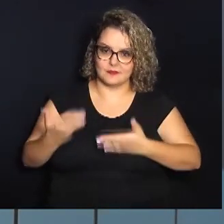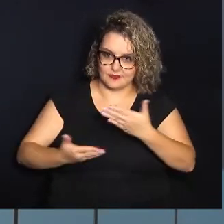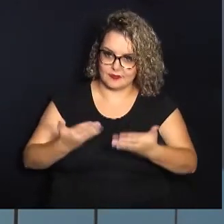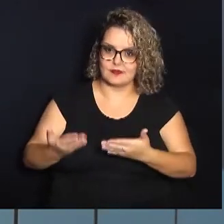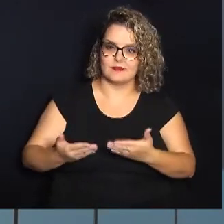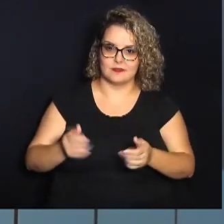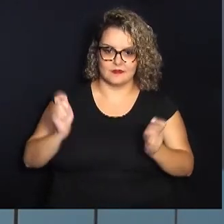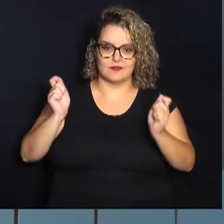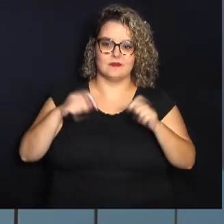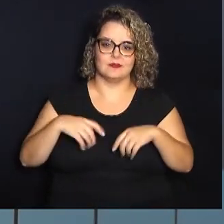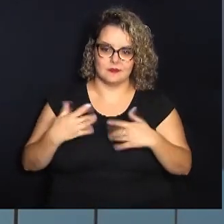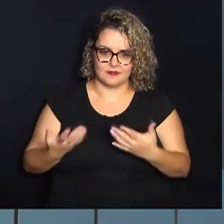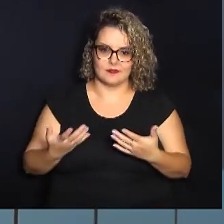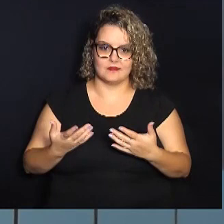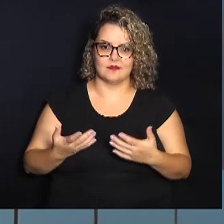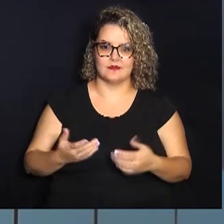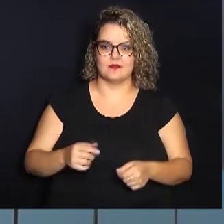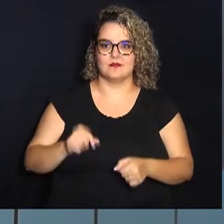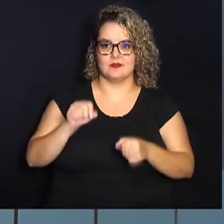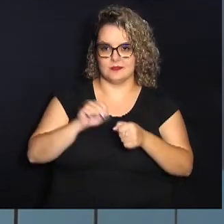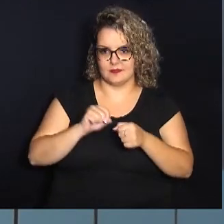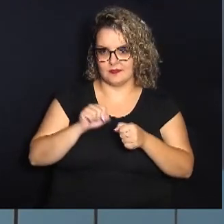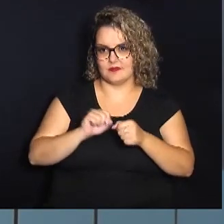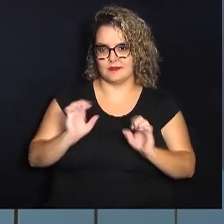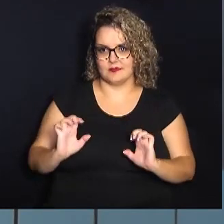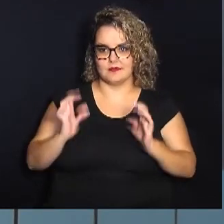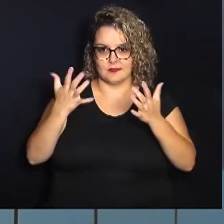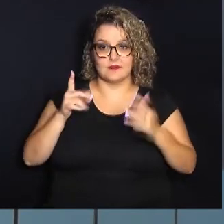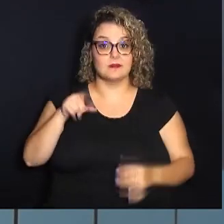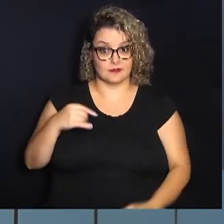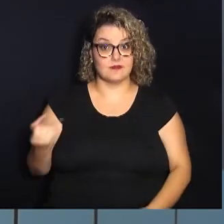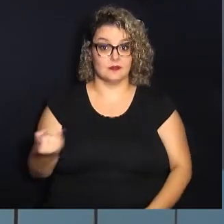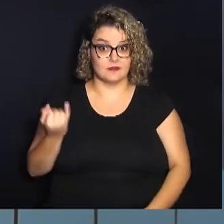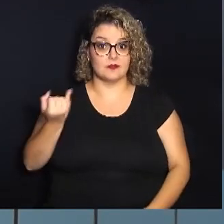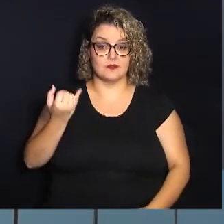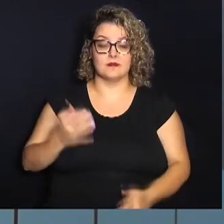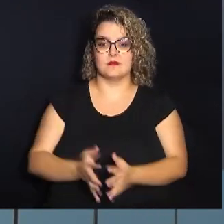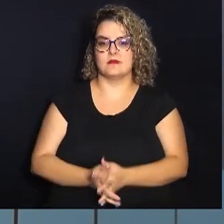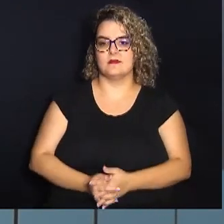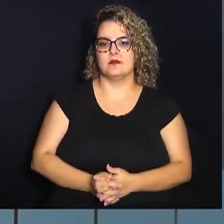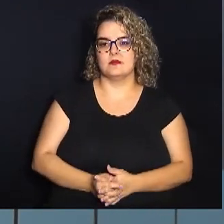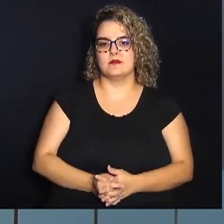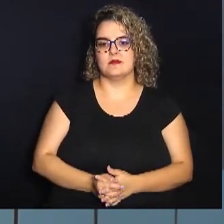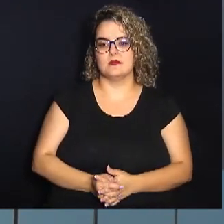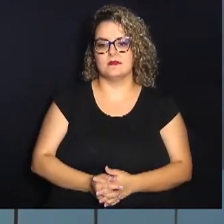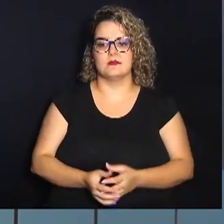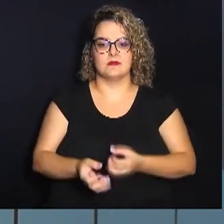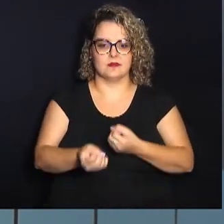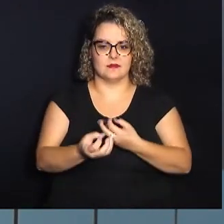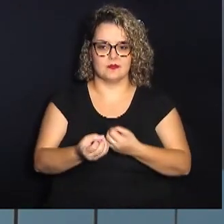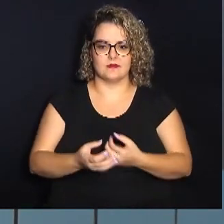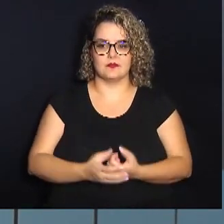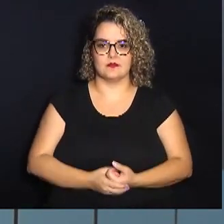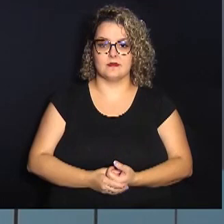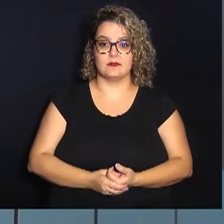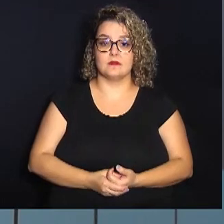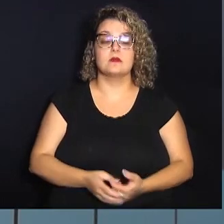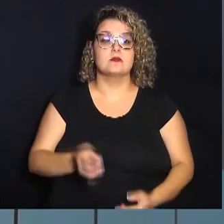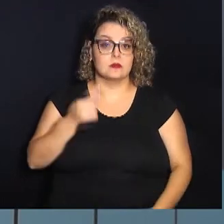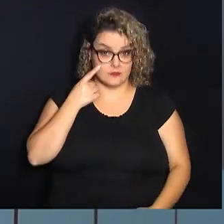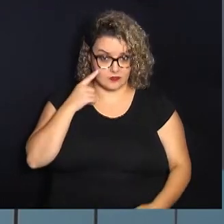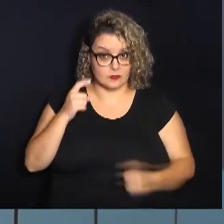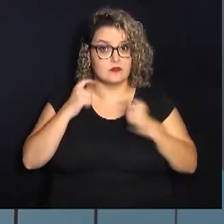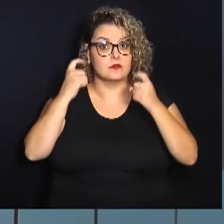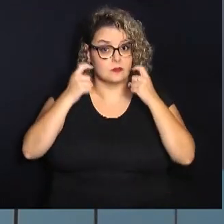tornam possível a realização desse evento aqui, que é muito importante, né? Um evento importante de informação. Eu vejo também com muita